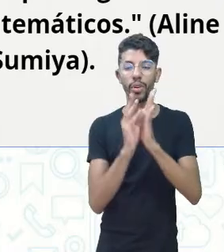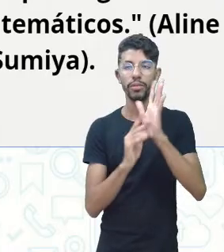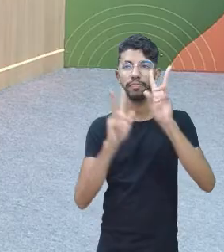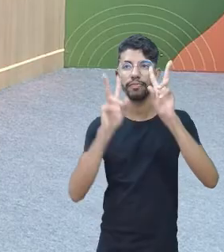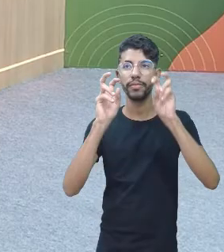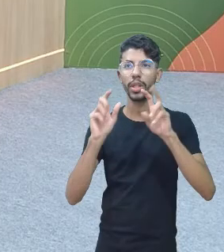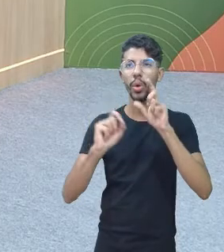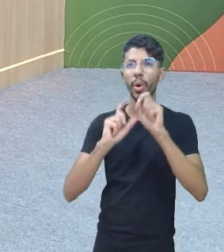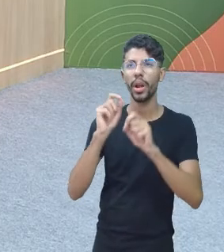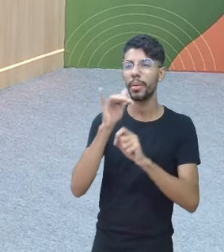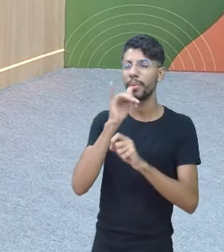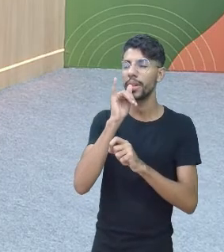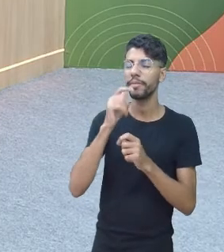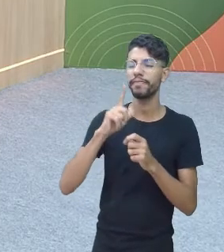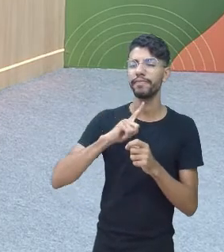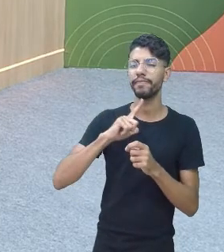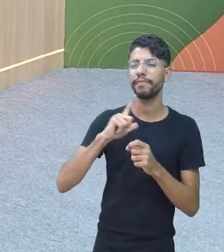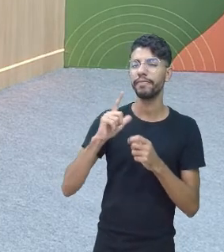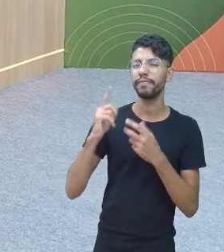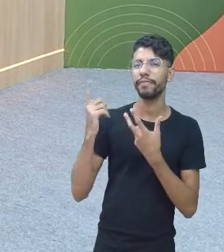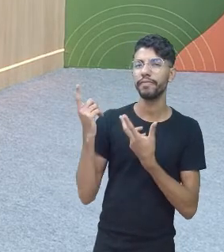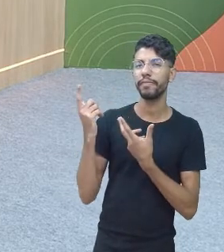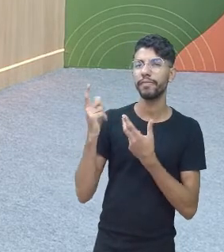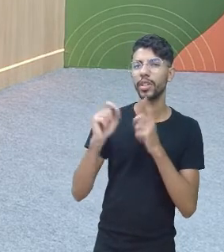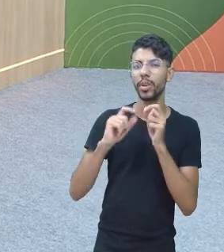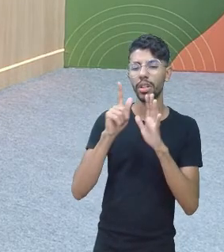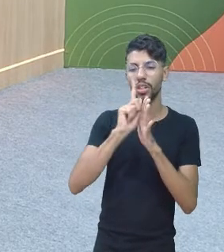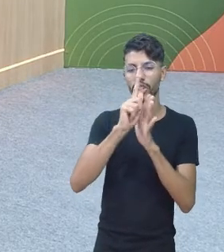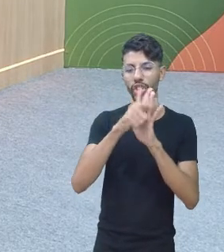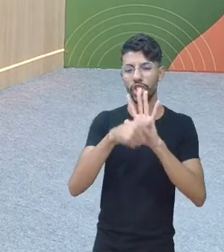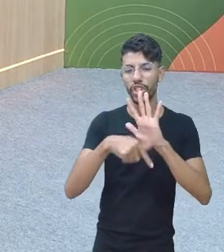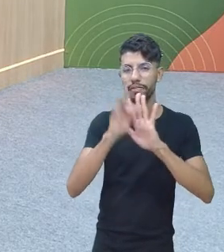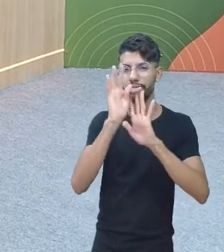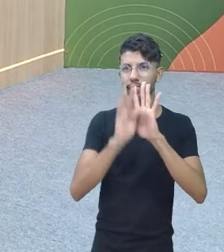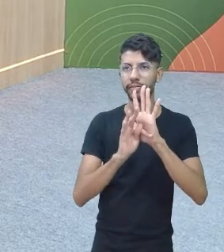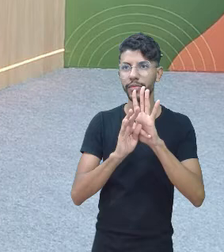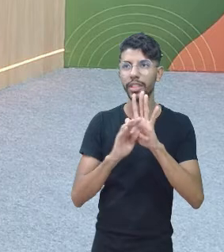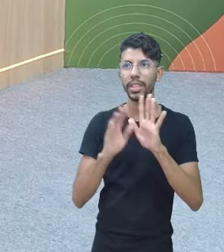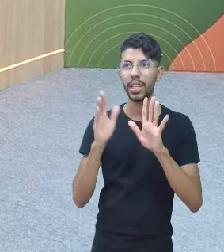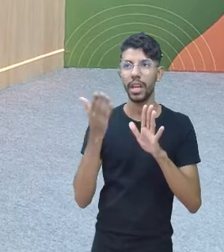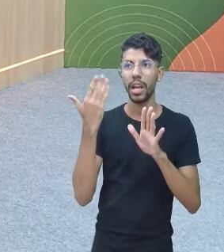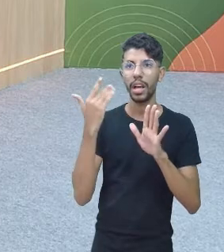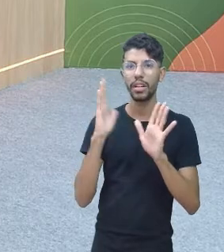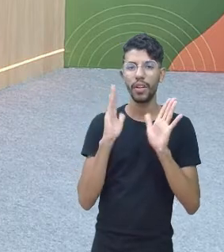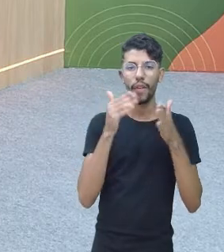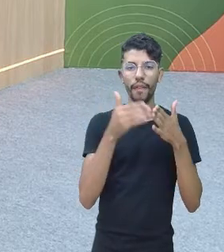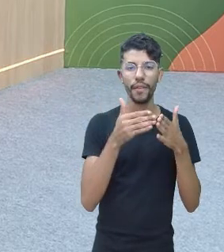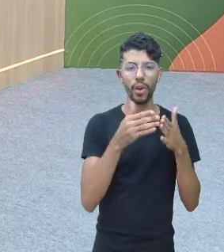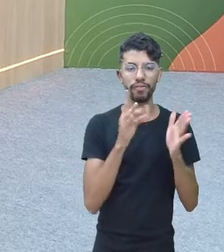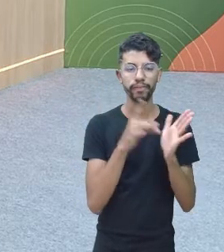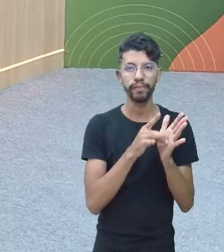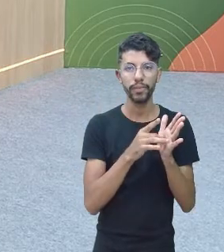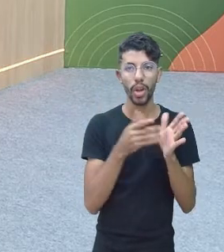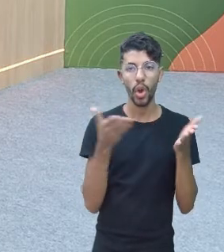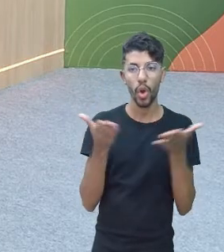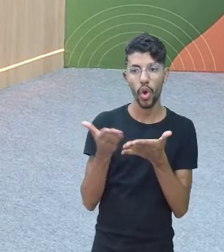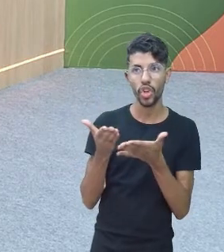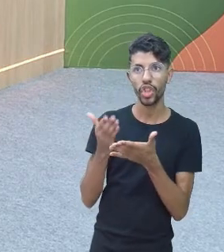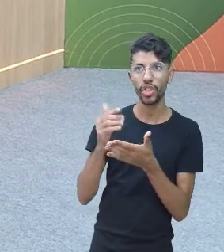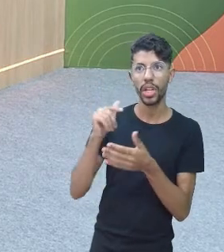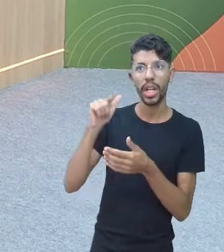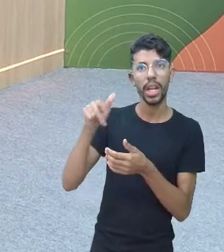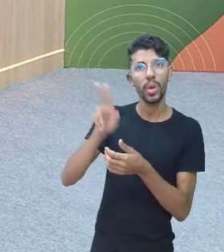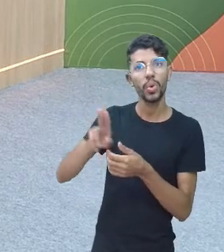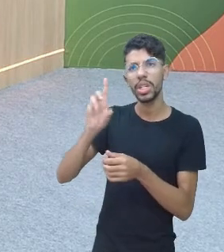gente tem aí um gênero textual que funcionava para certa aplicabilidade, hoje ele é consumido apenas